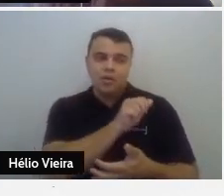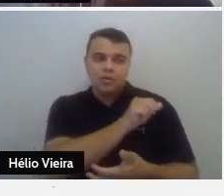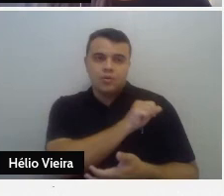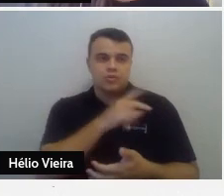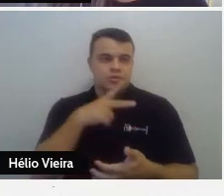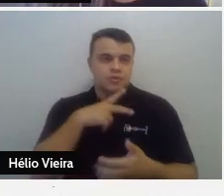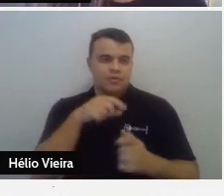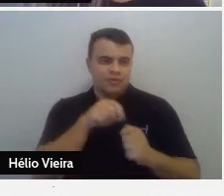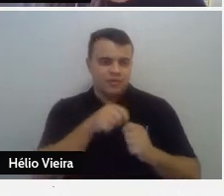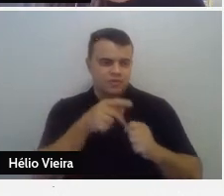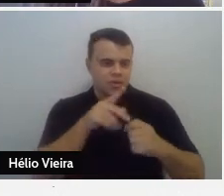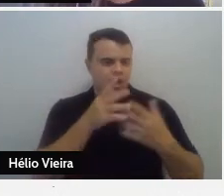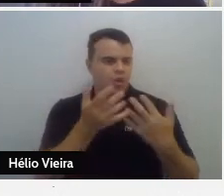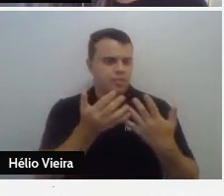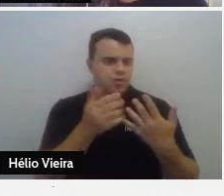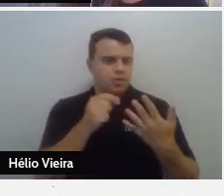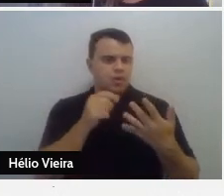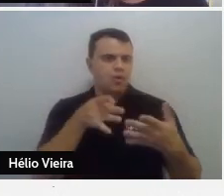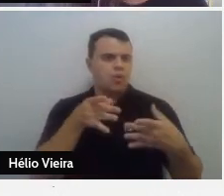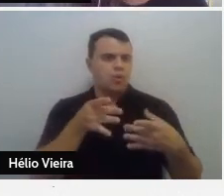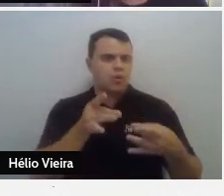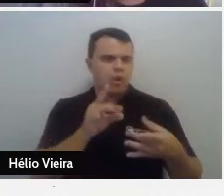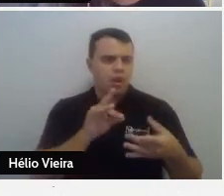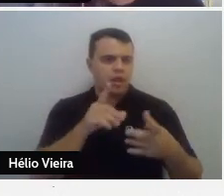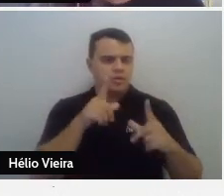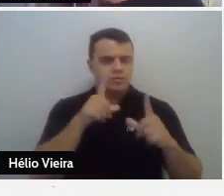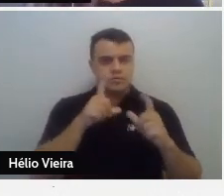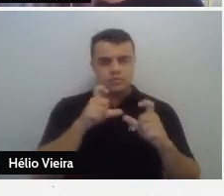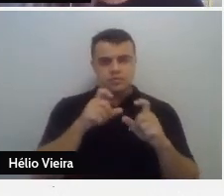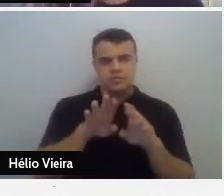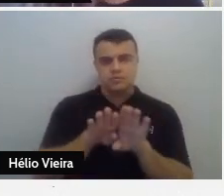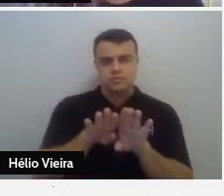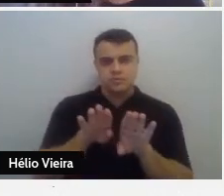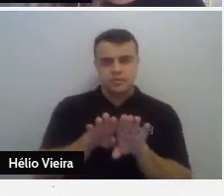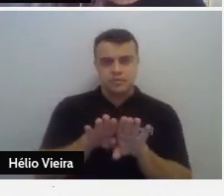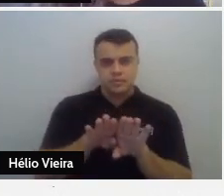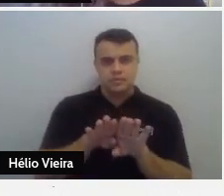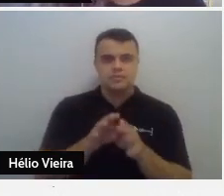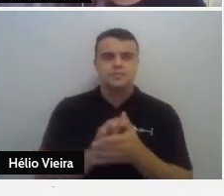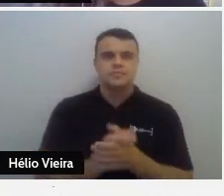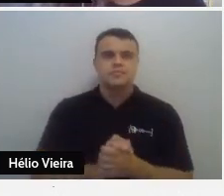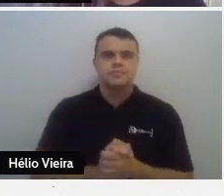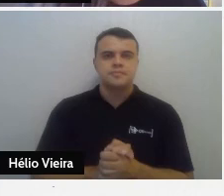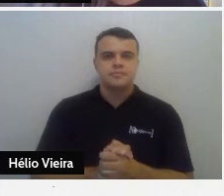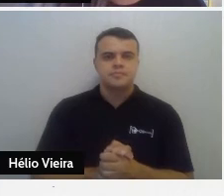obra, seja ela de colagem, fotografia, é,